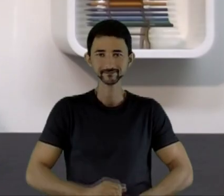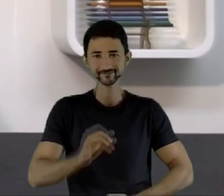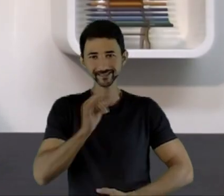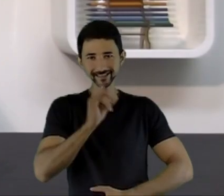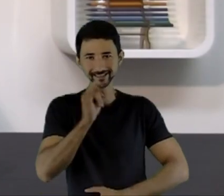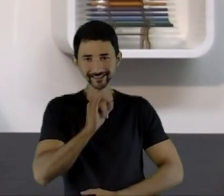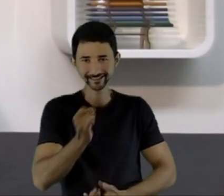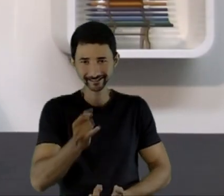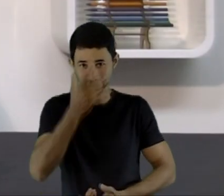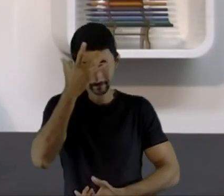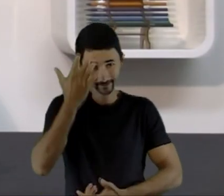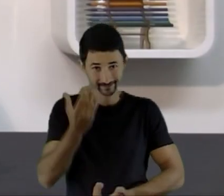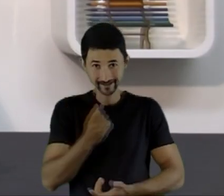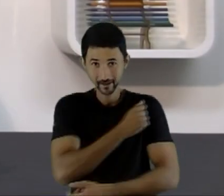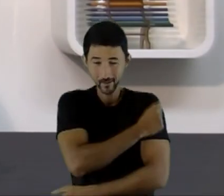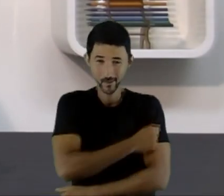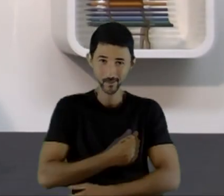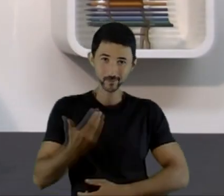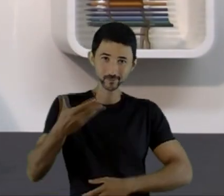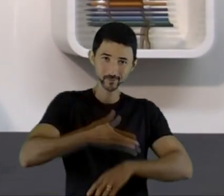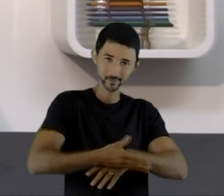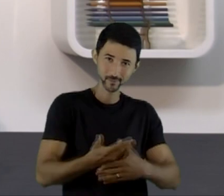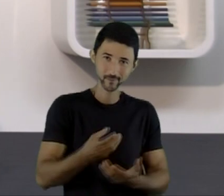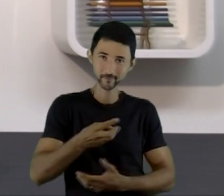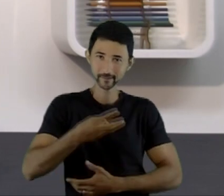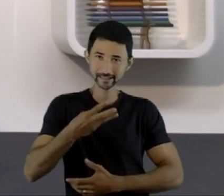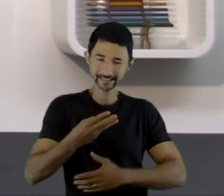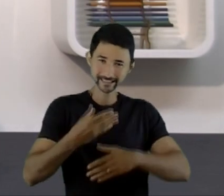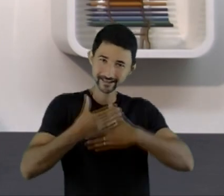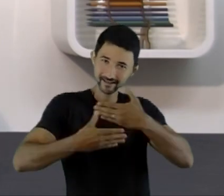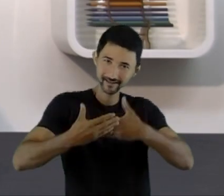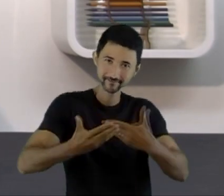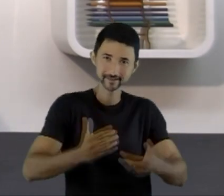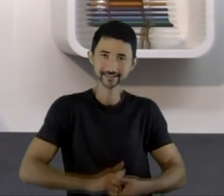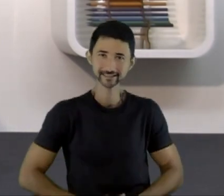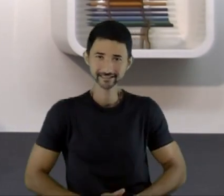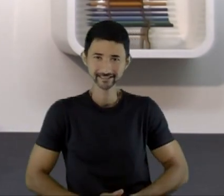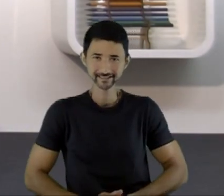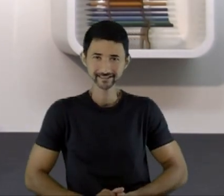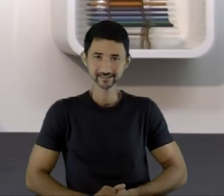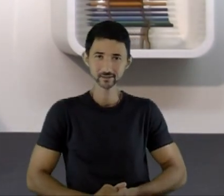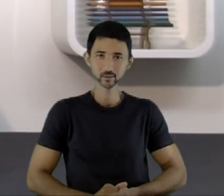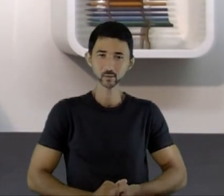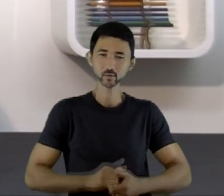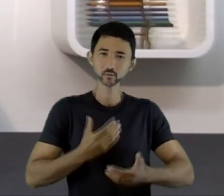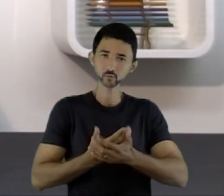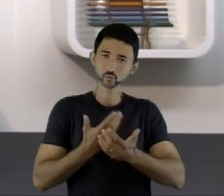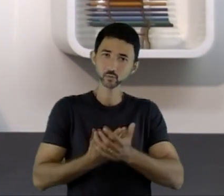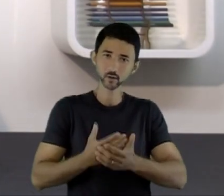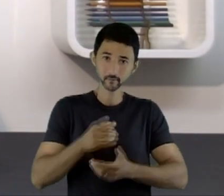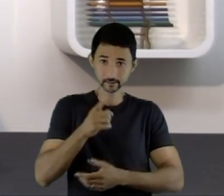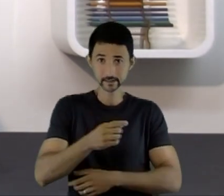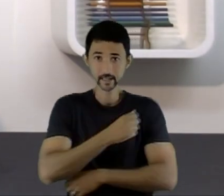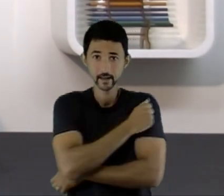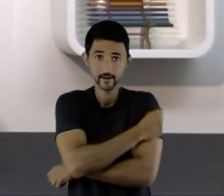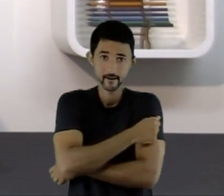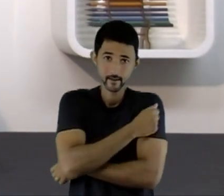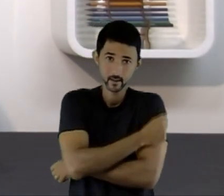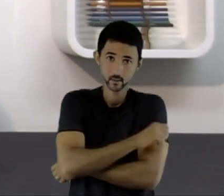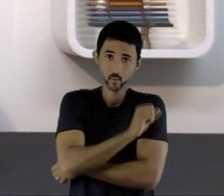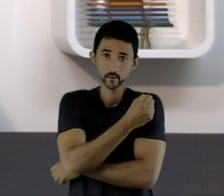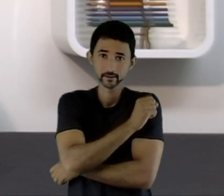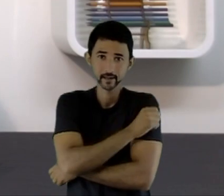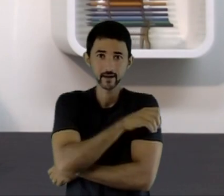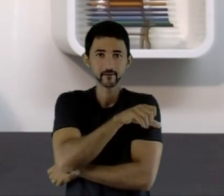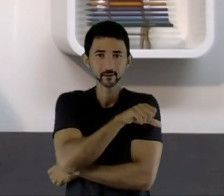Oi, gente, tudo bem? Estamos de volta para a nossa terceira fase do nosso ciclo de aulas. Você que é aluno do oitavo e do